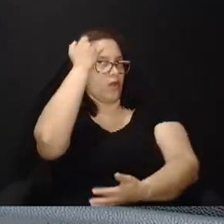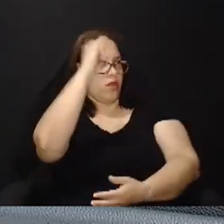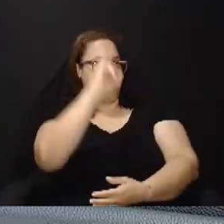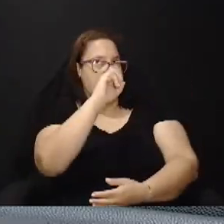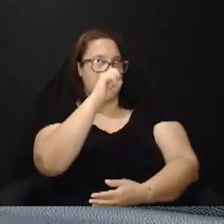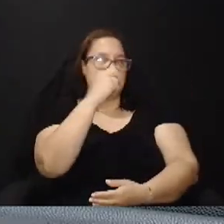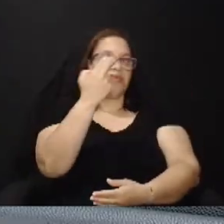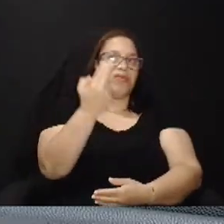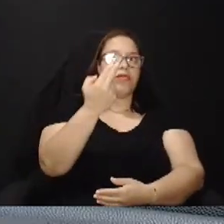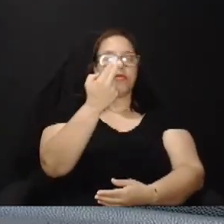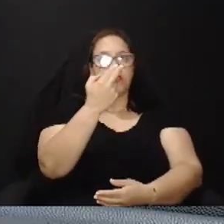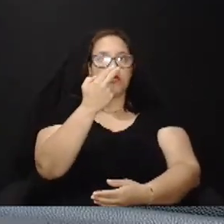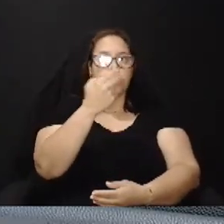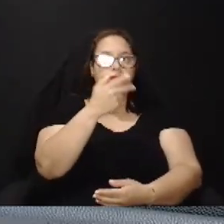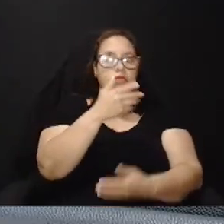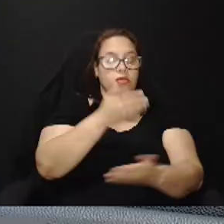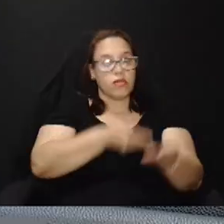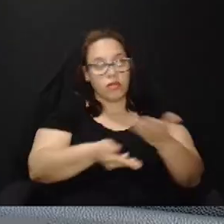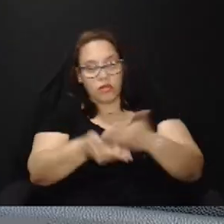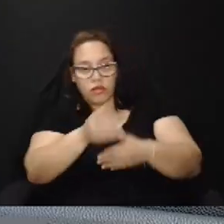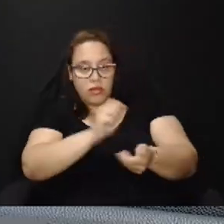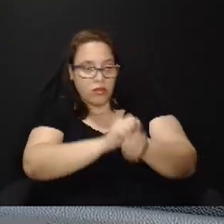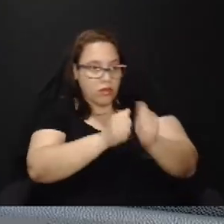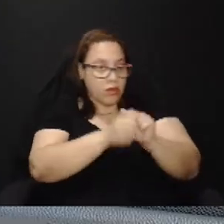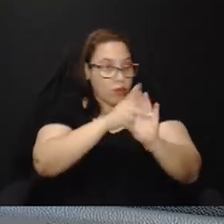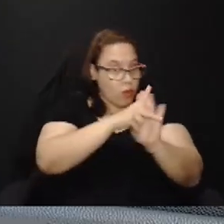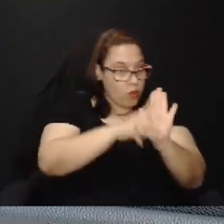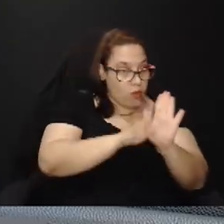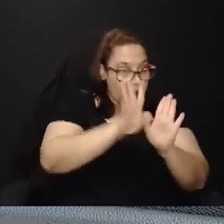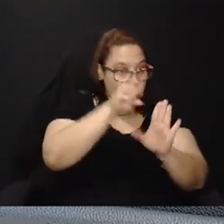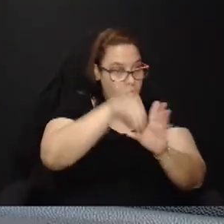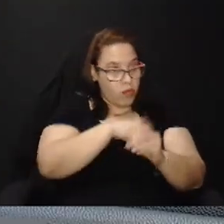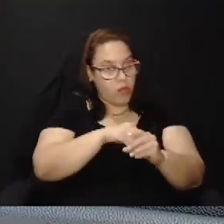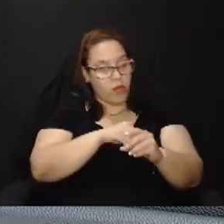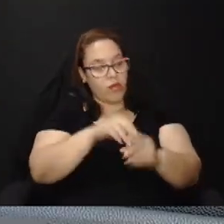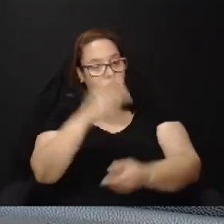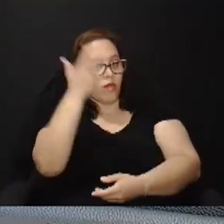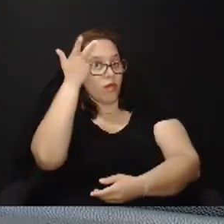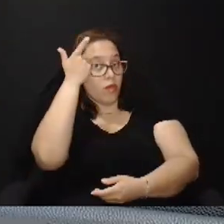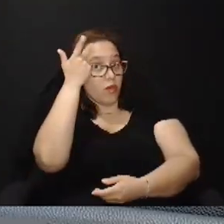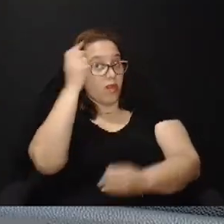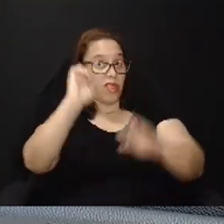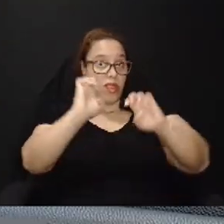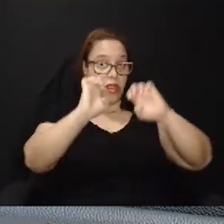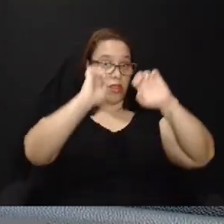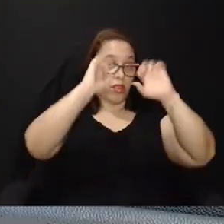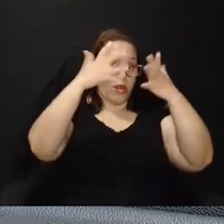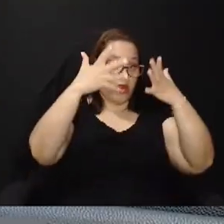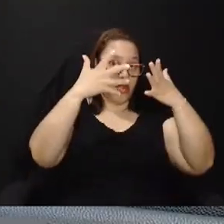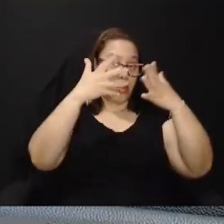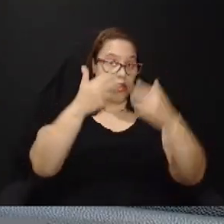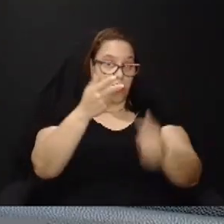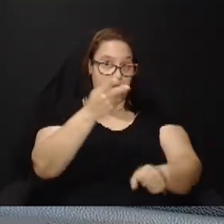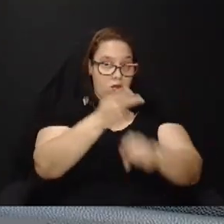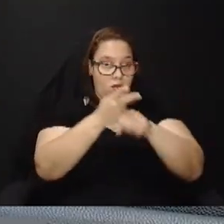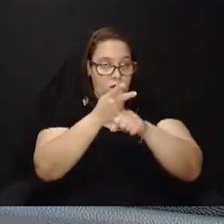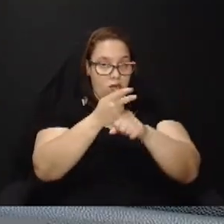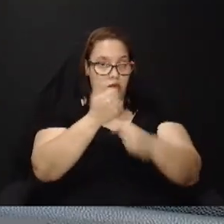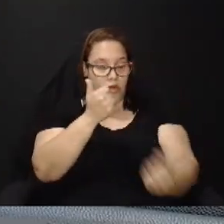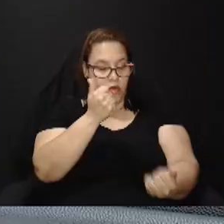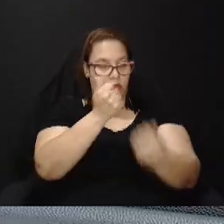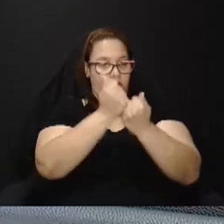a gente compilar tudo isso num projeto. Mas o que era muito comum, os eventos que são patrocinados ou até